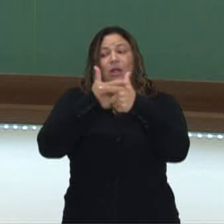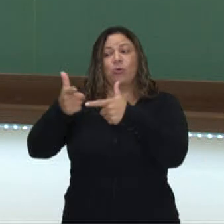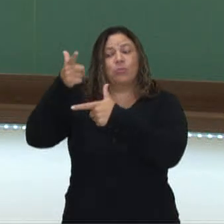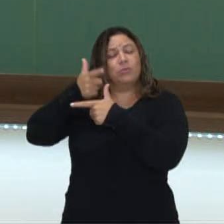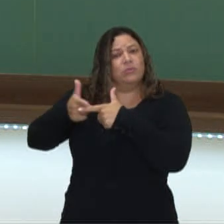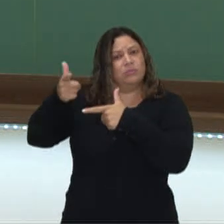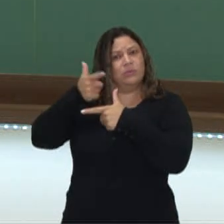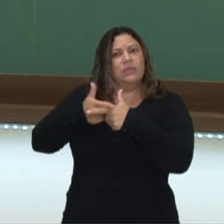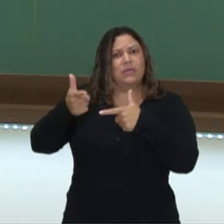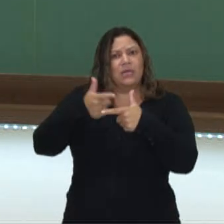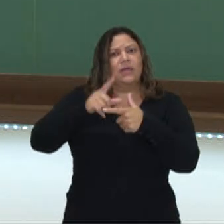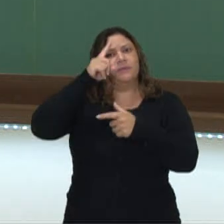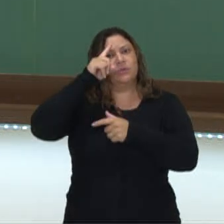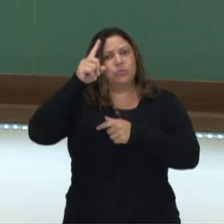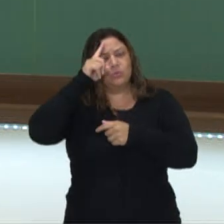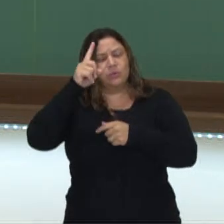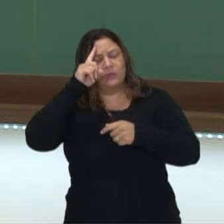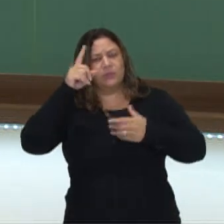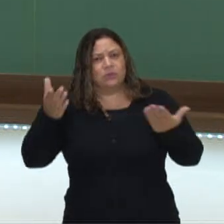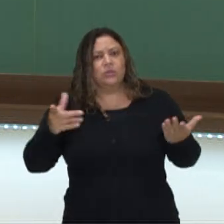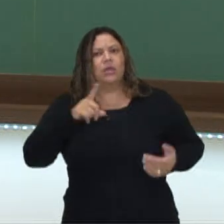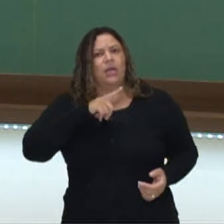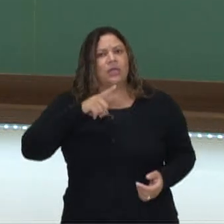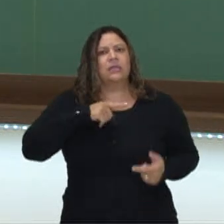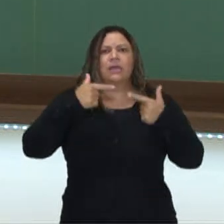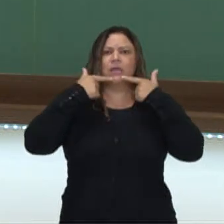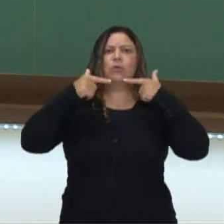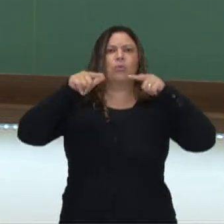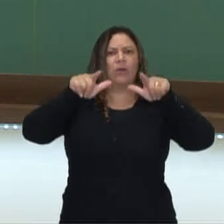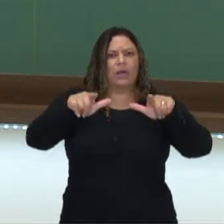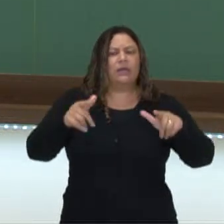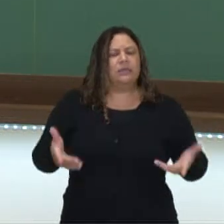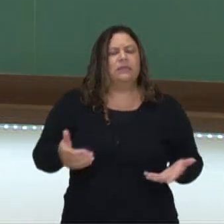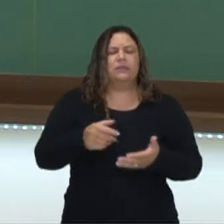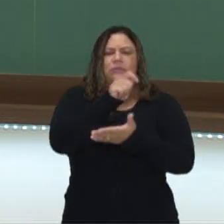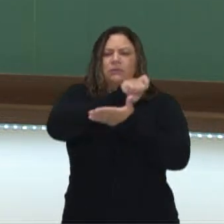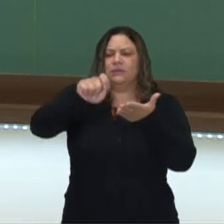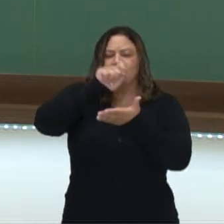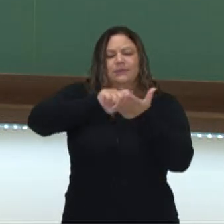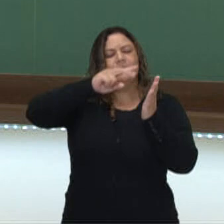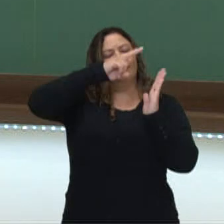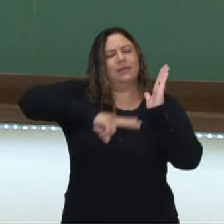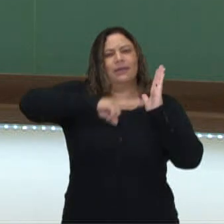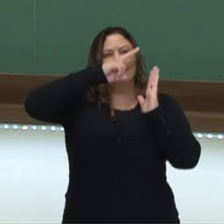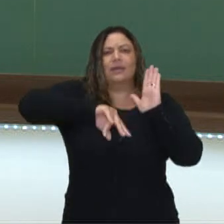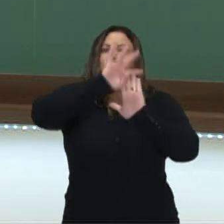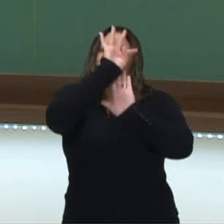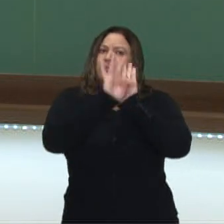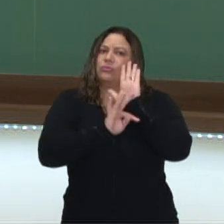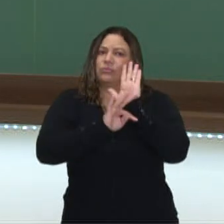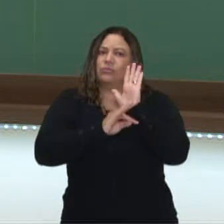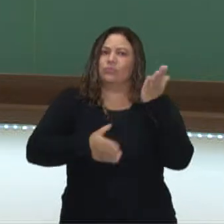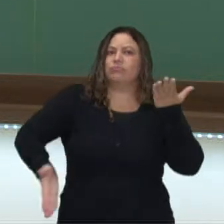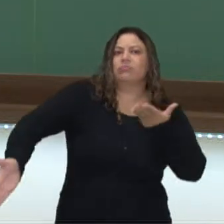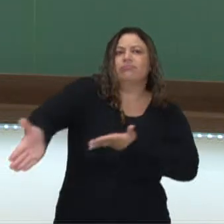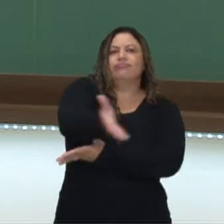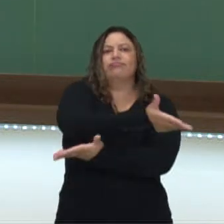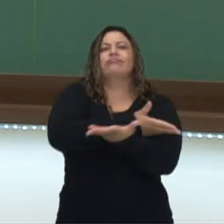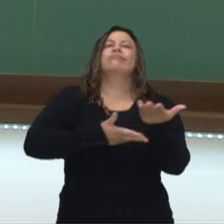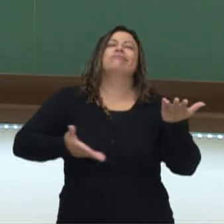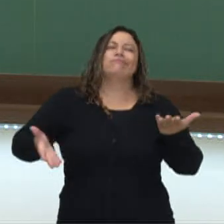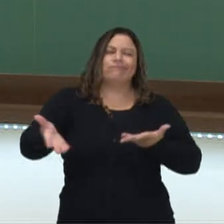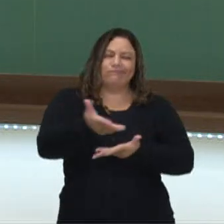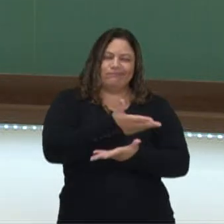que diariamente nós temos com a língua, ao escrever, ao ler os textos que circulam, os discursos que